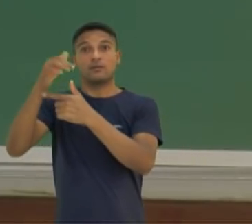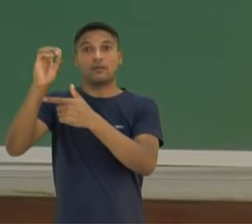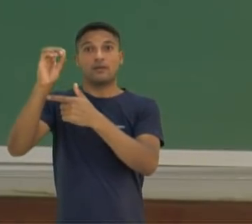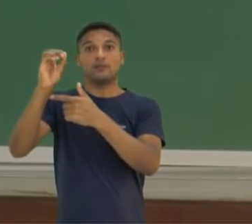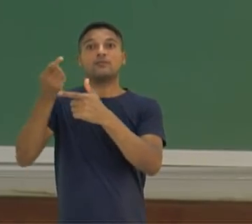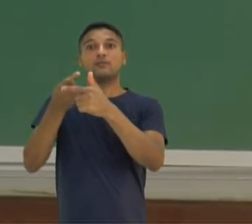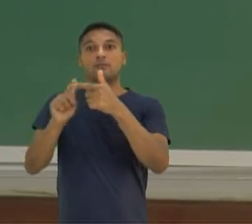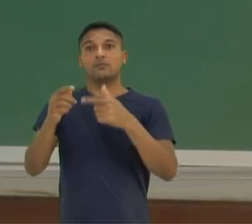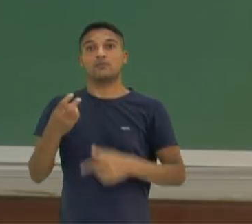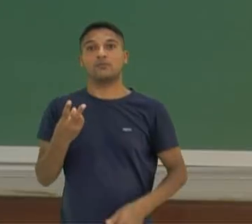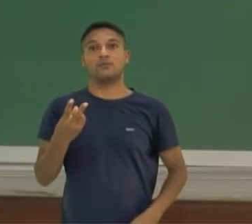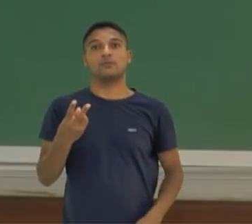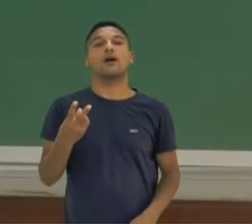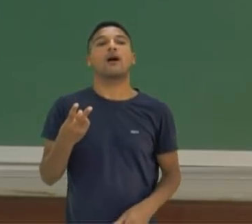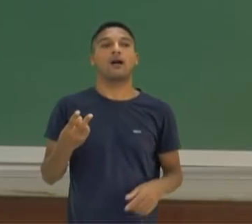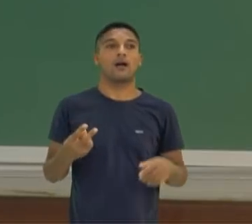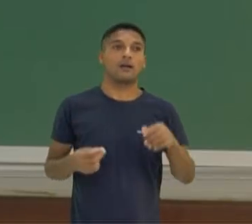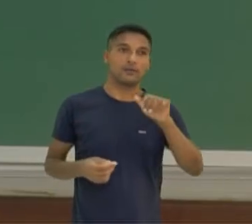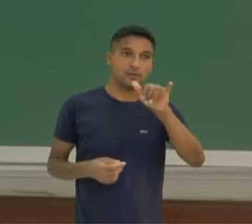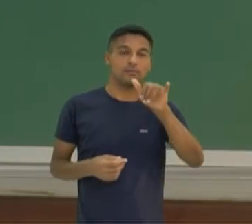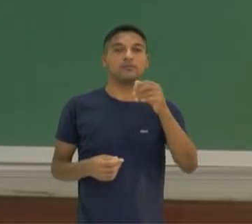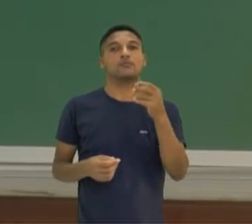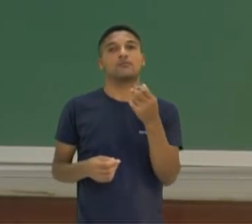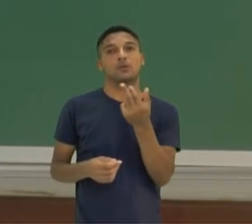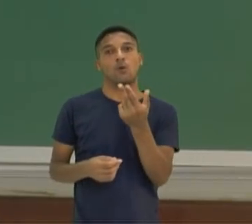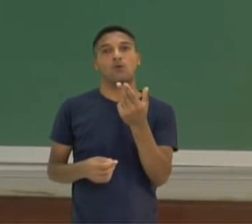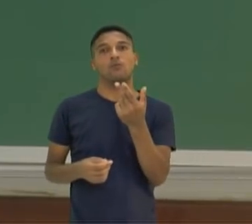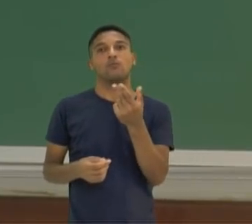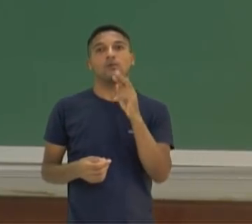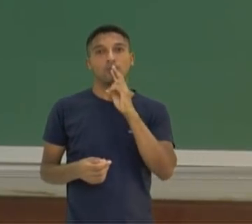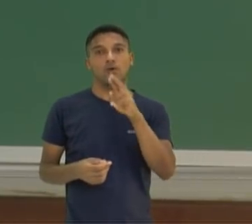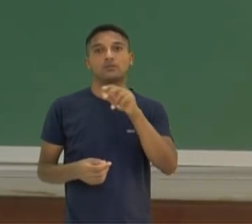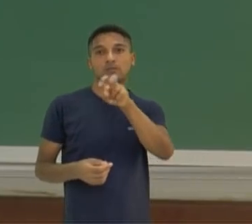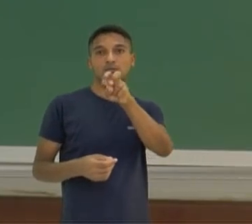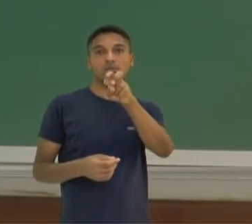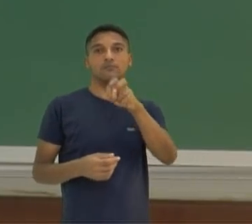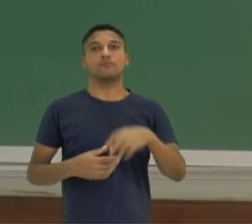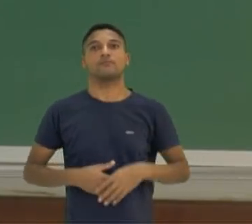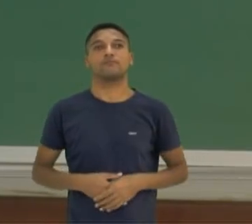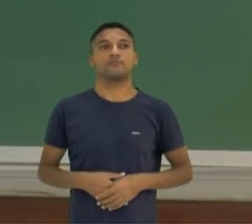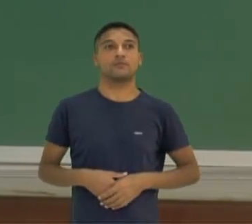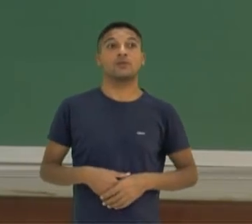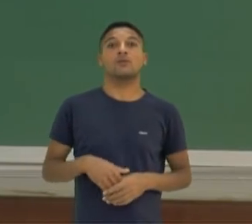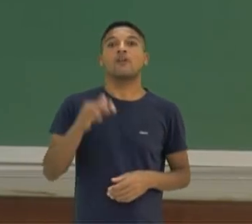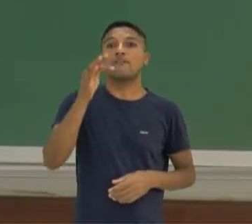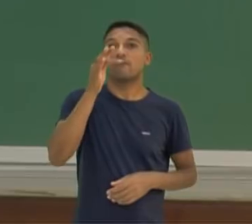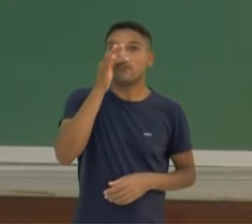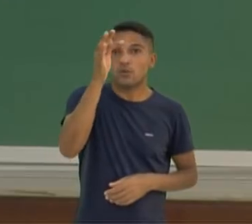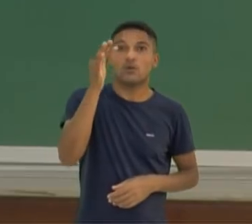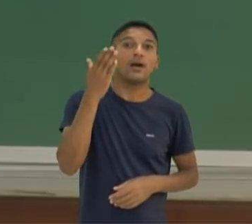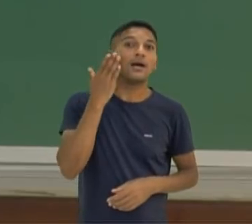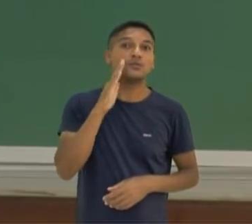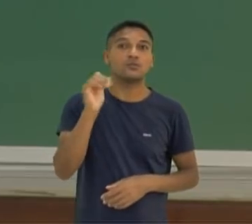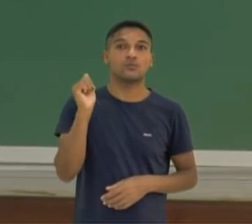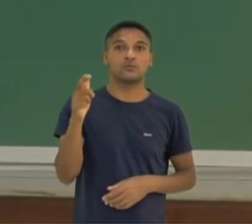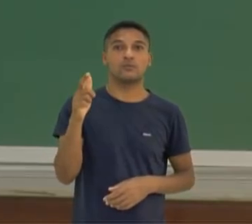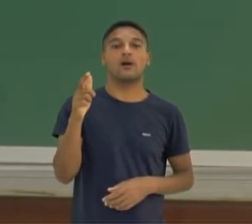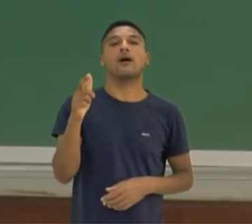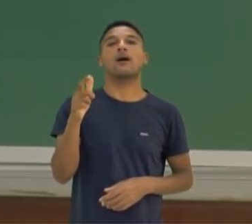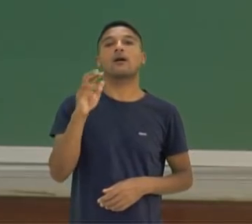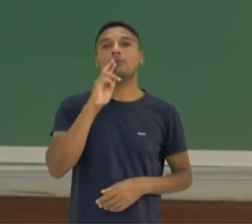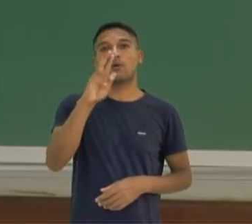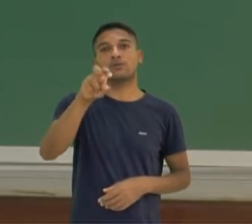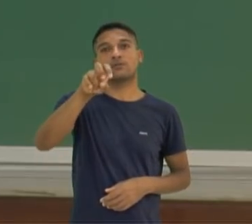2 igual a 5. Então, a flor azul resulta em 5. E agora, quanto